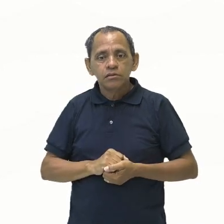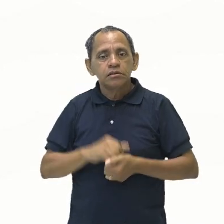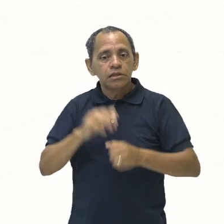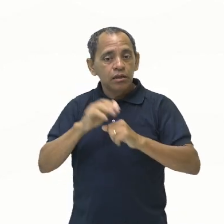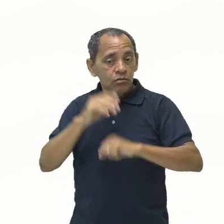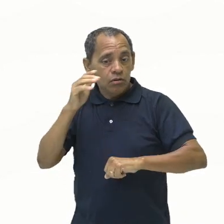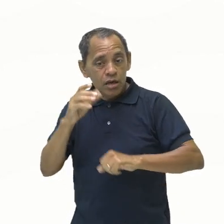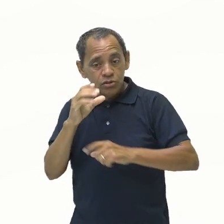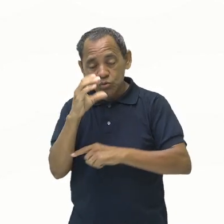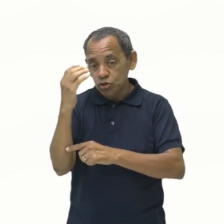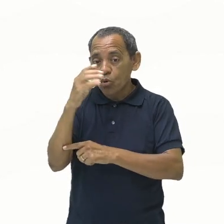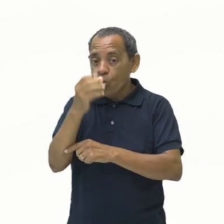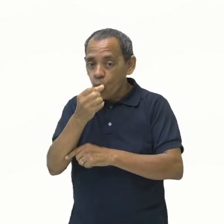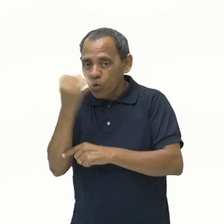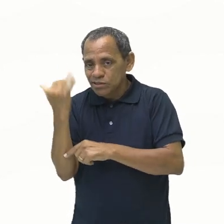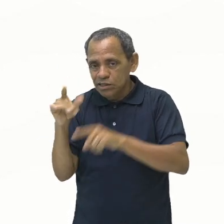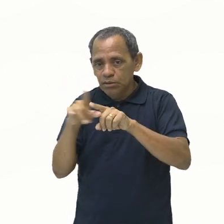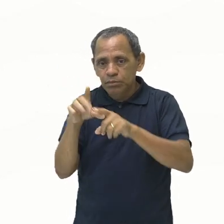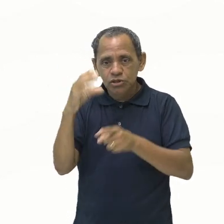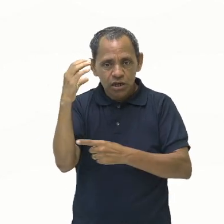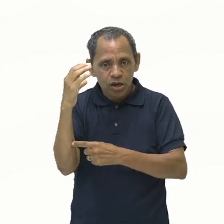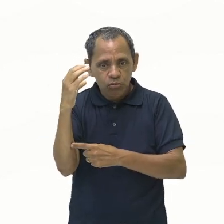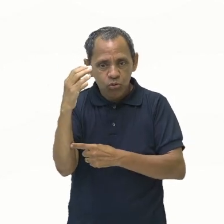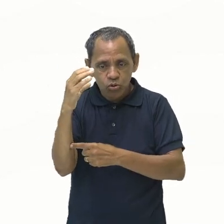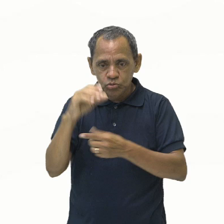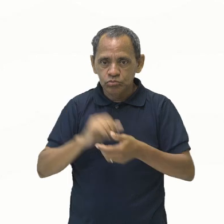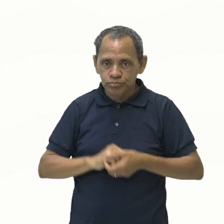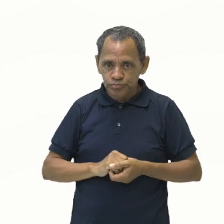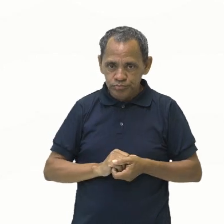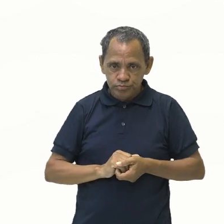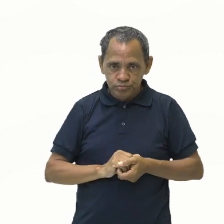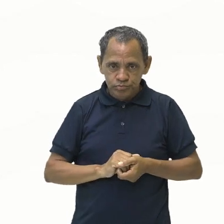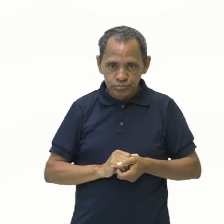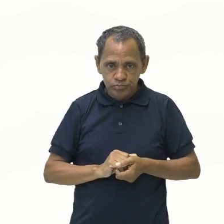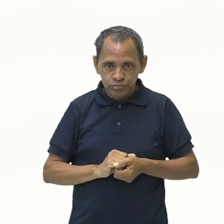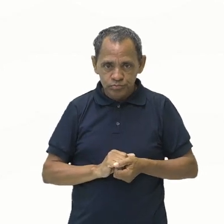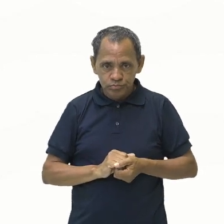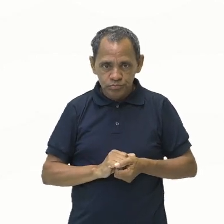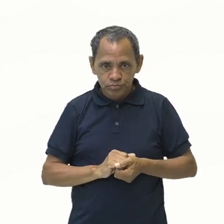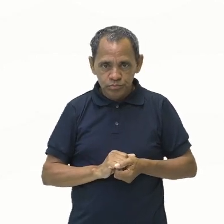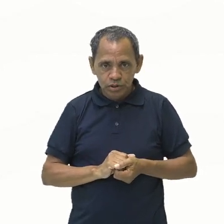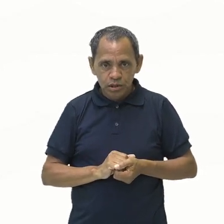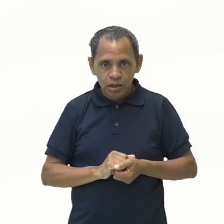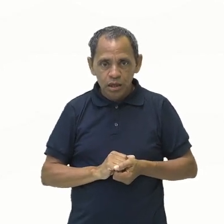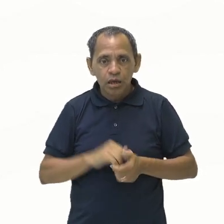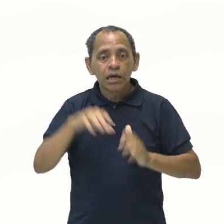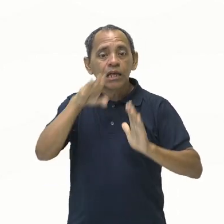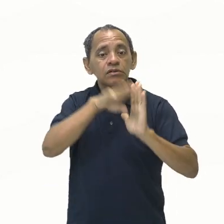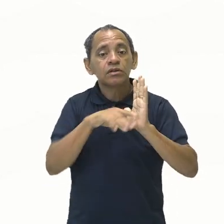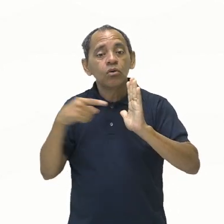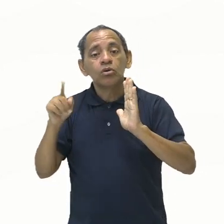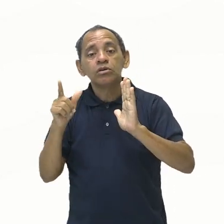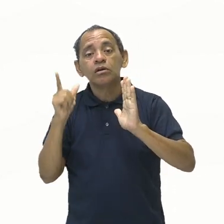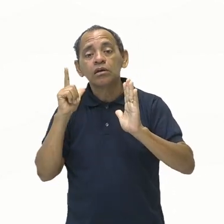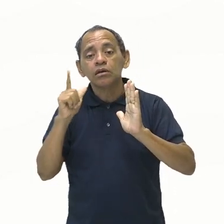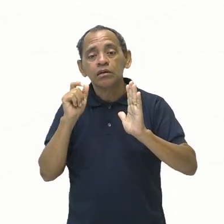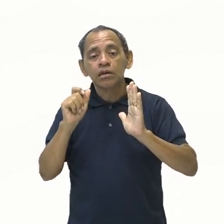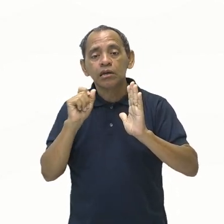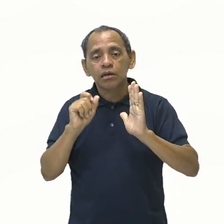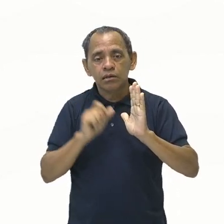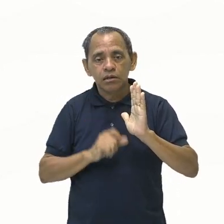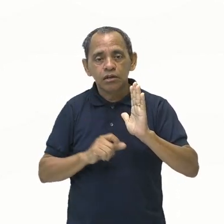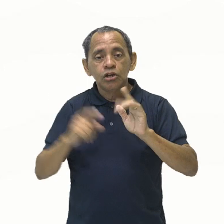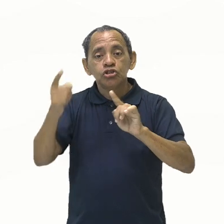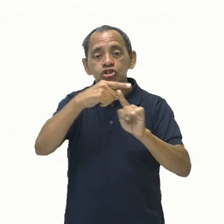ramificada, certo? A outra classificação, vamos ver a outra classificação, que é quanto ao tipo